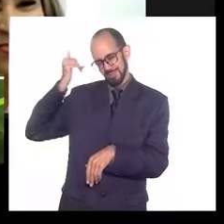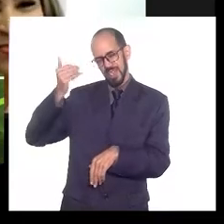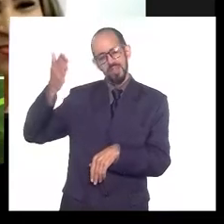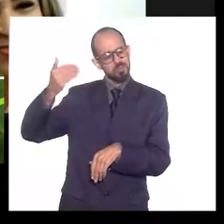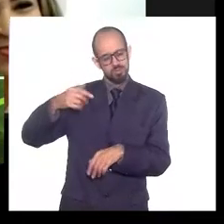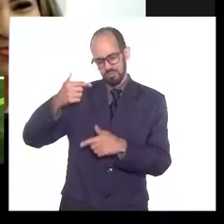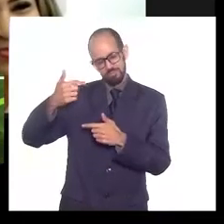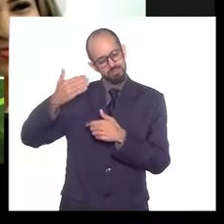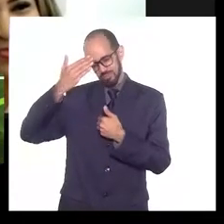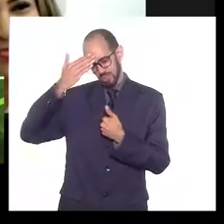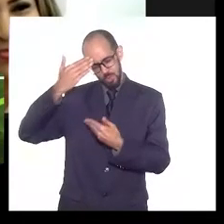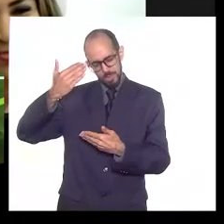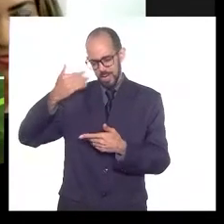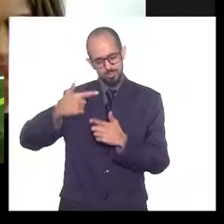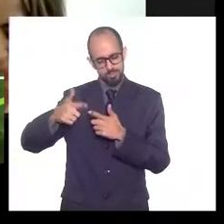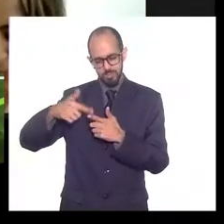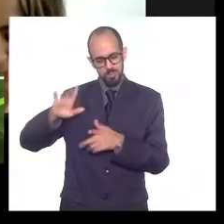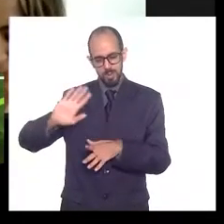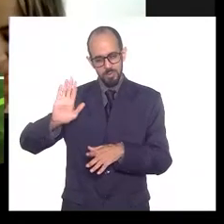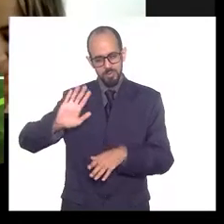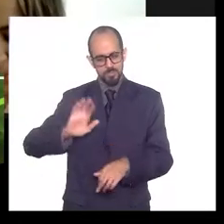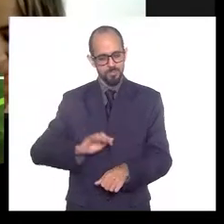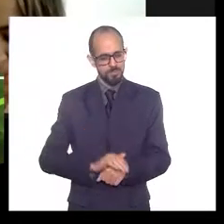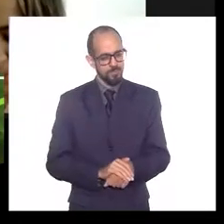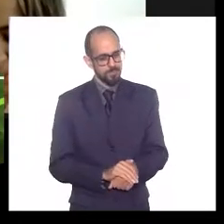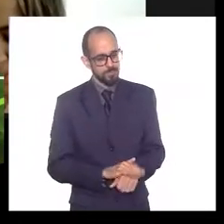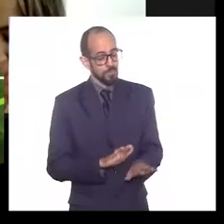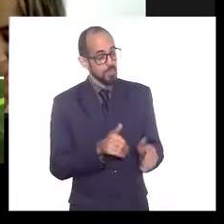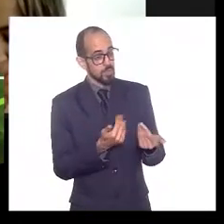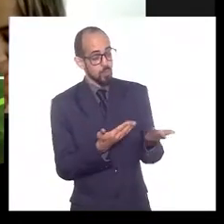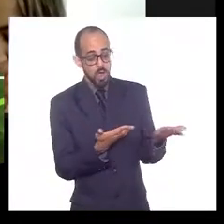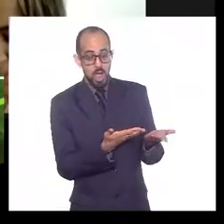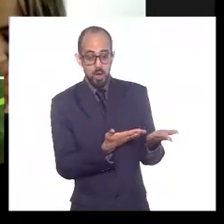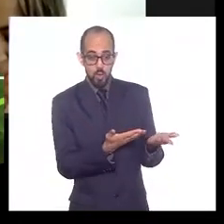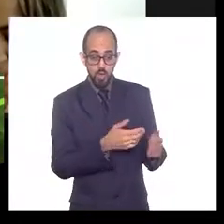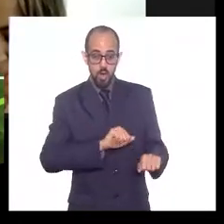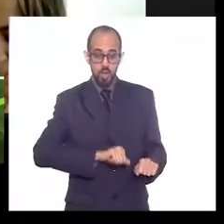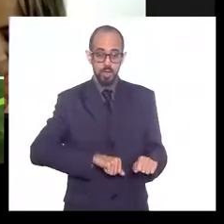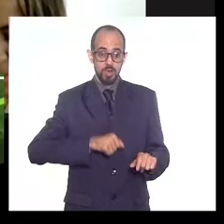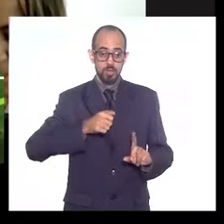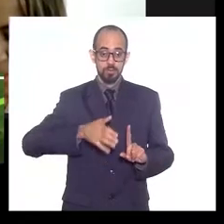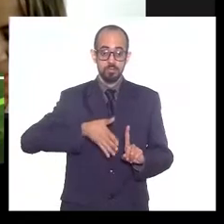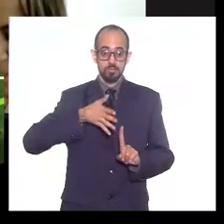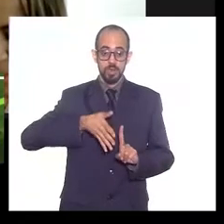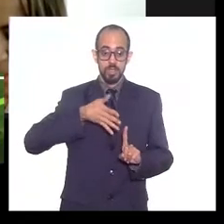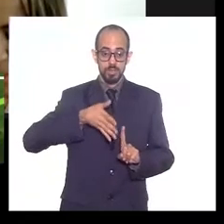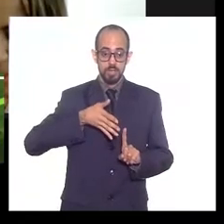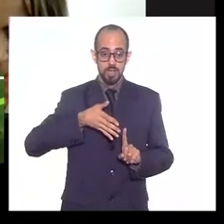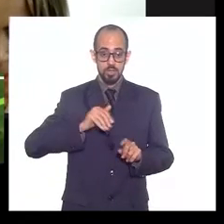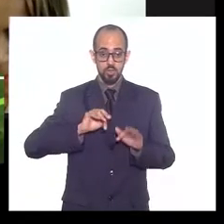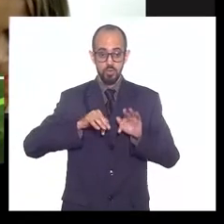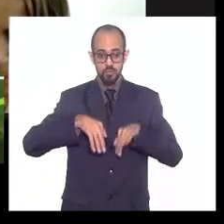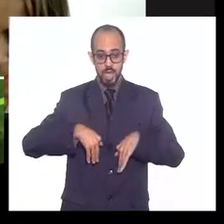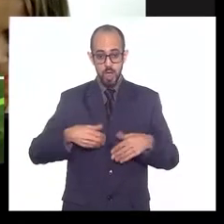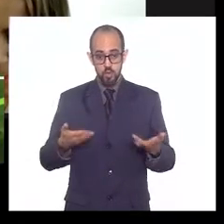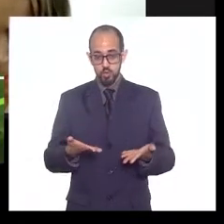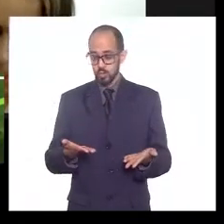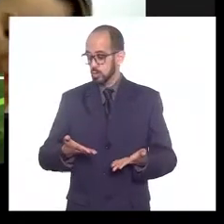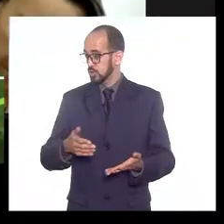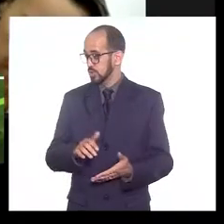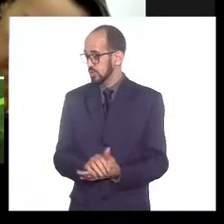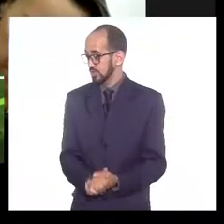obrigado obrigado Vamos então agora para ouvir o nosso último palestrante do dia